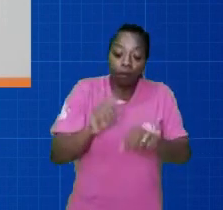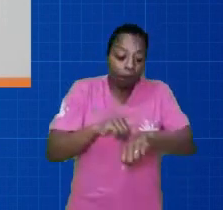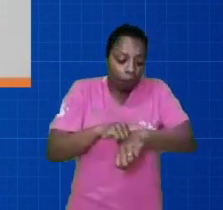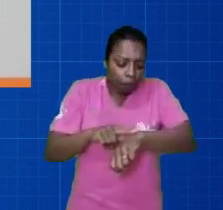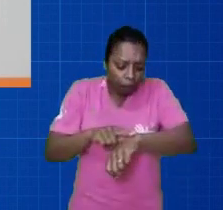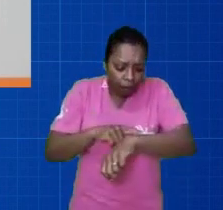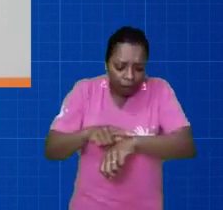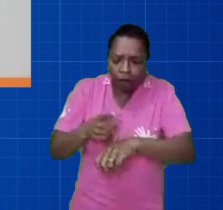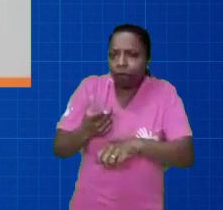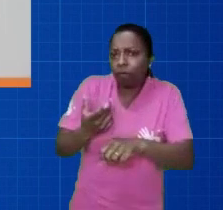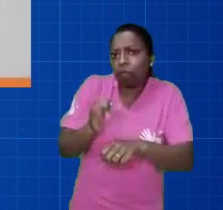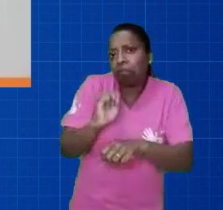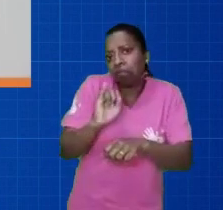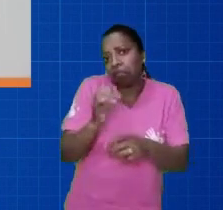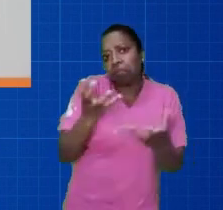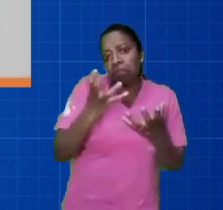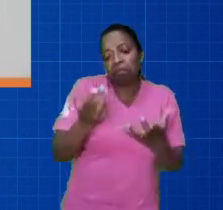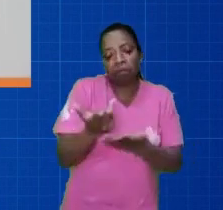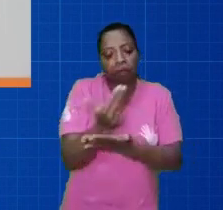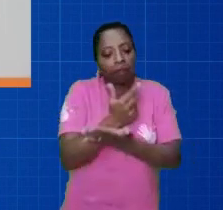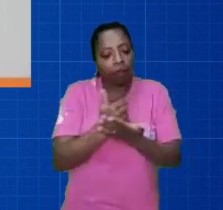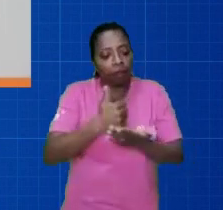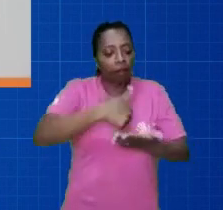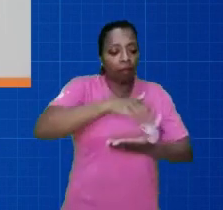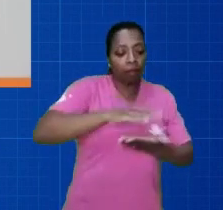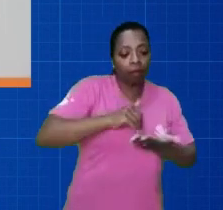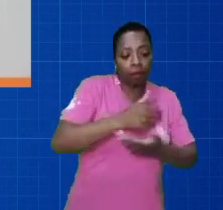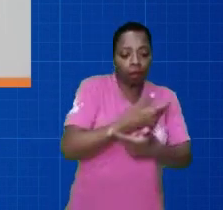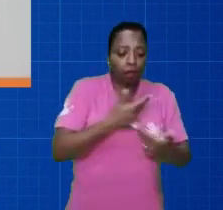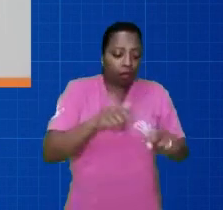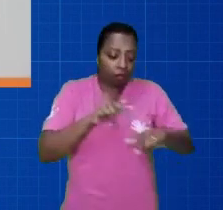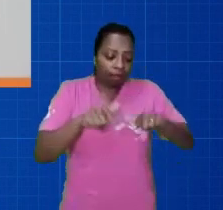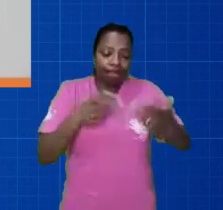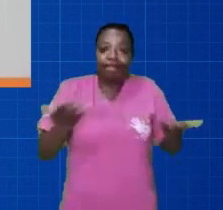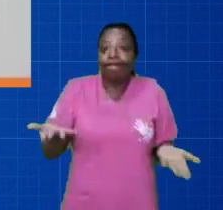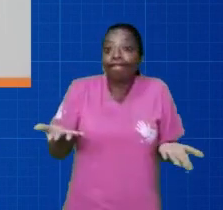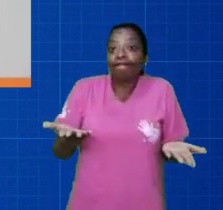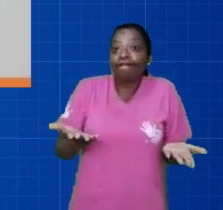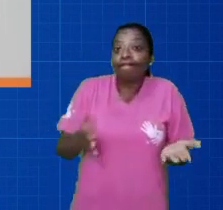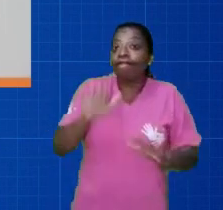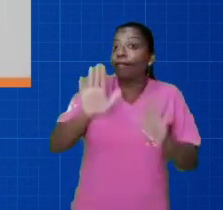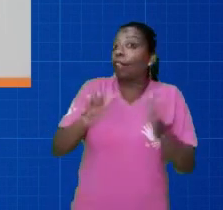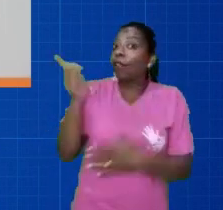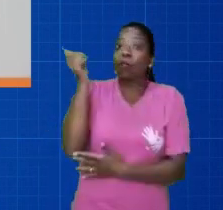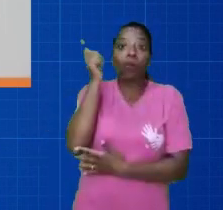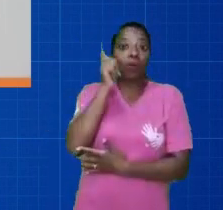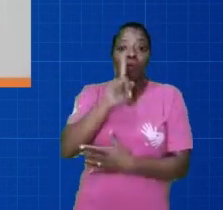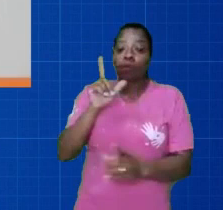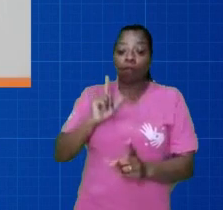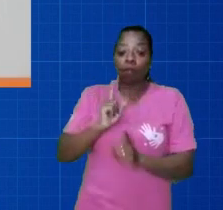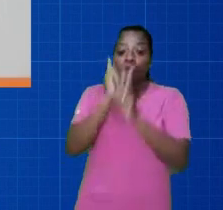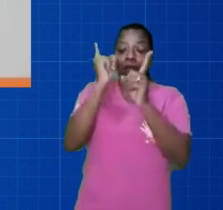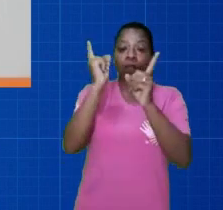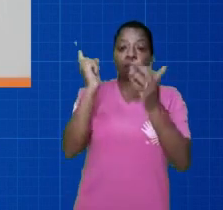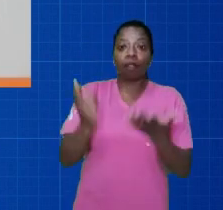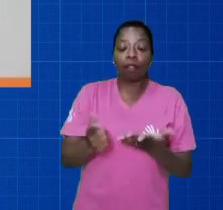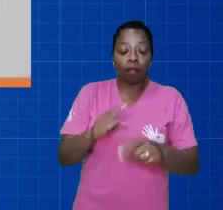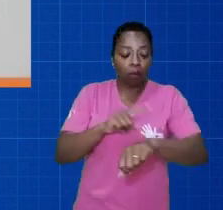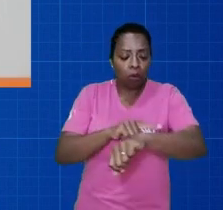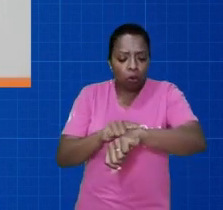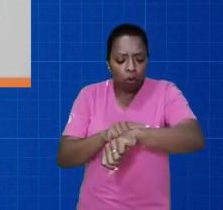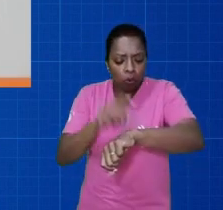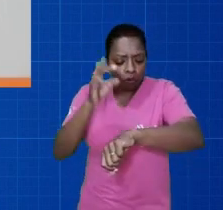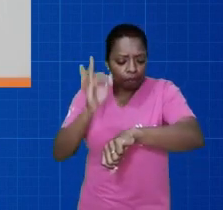Quando a gente quer fazer um desenho, uma pintura ou um outro trabalho? Nem sempre a gente consegue o tom